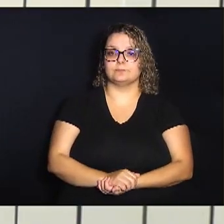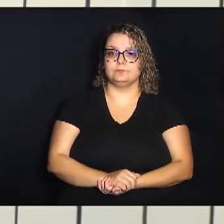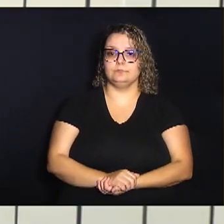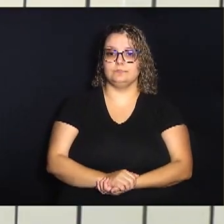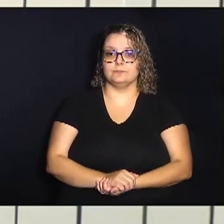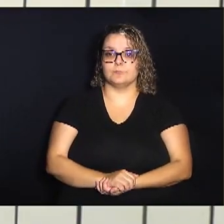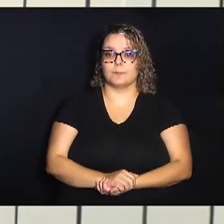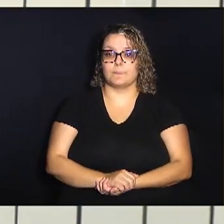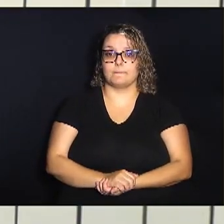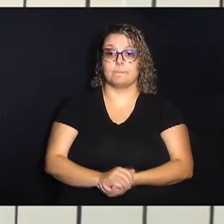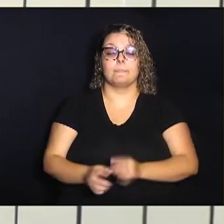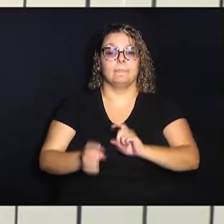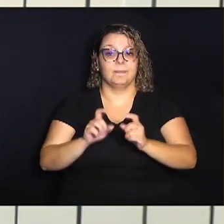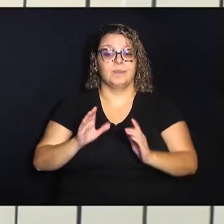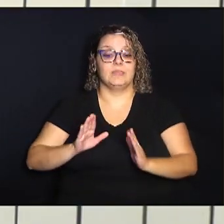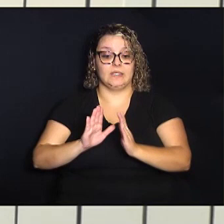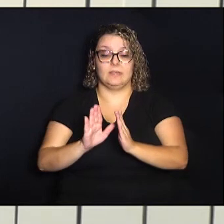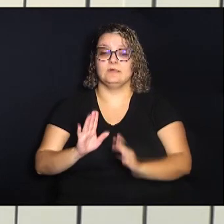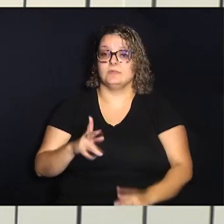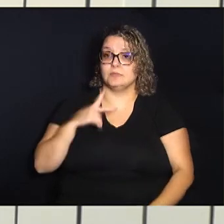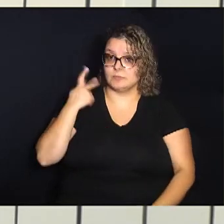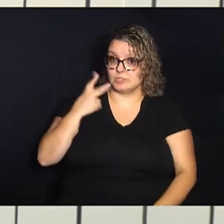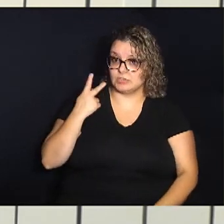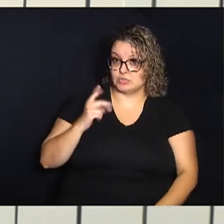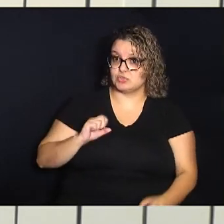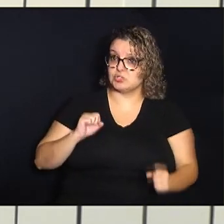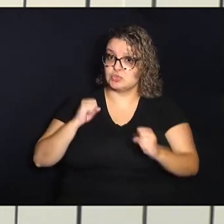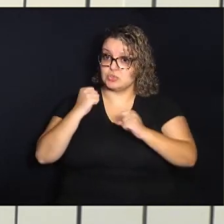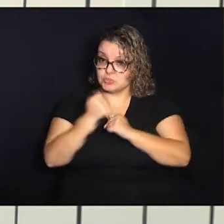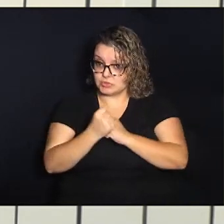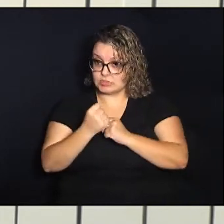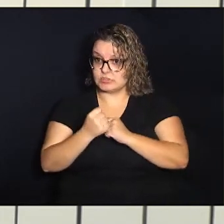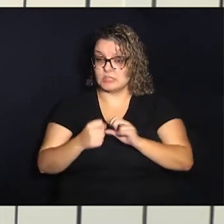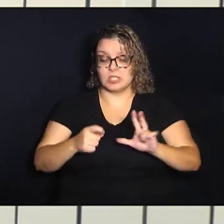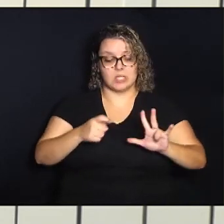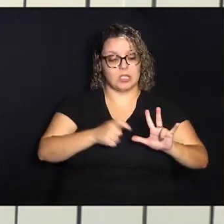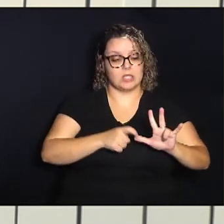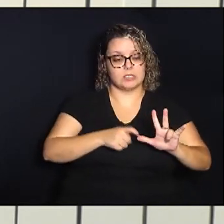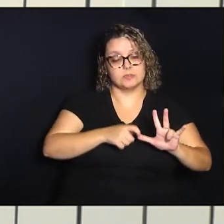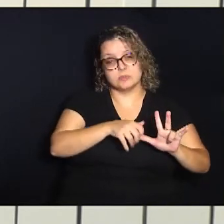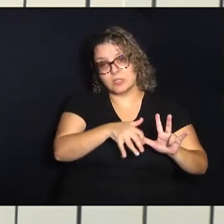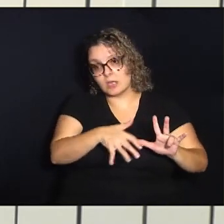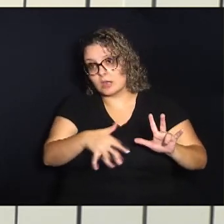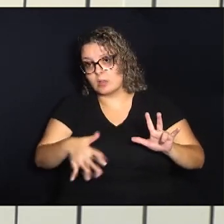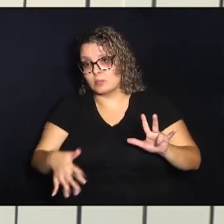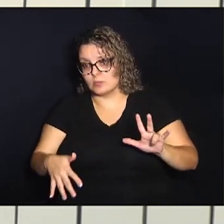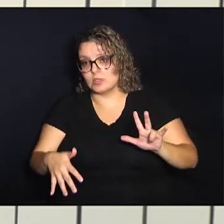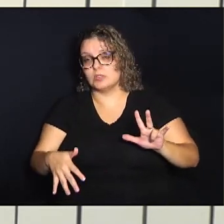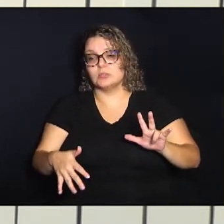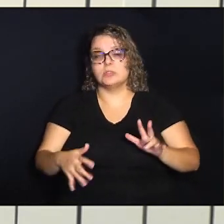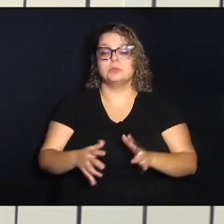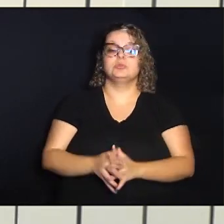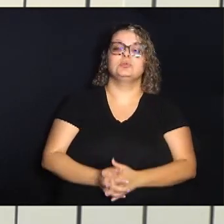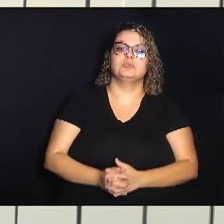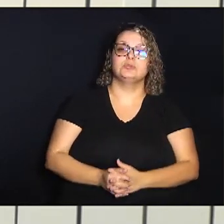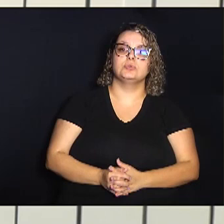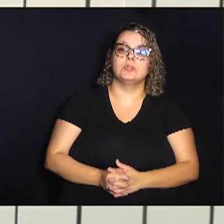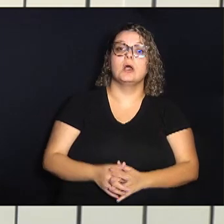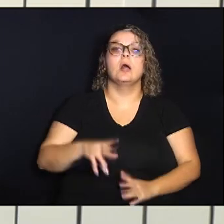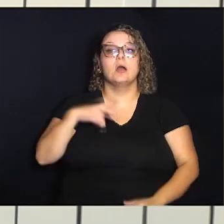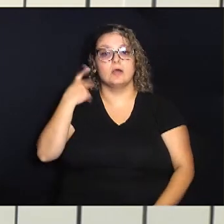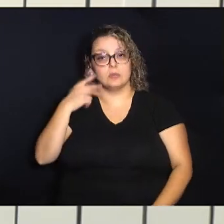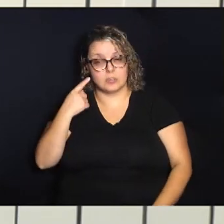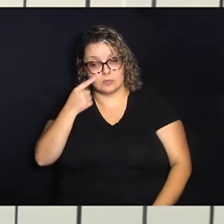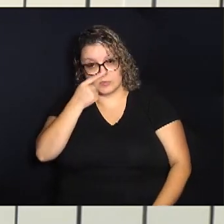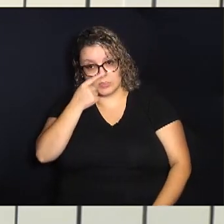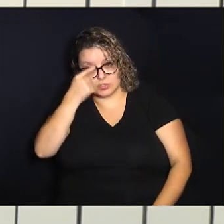E na reunião da Frente Parlamentar de Defesa da Cannabis Medicinal e do Cânhamo Industrial, a vereadora